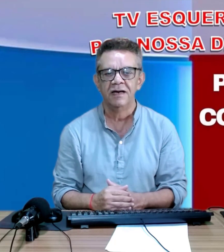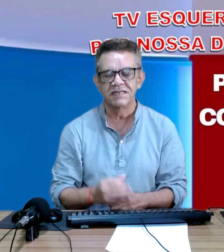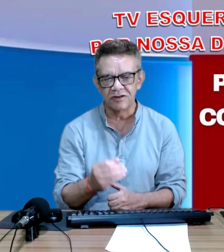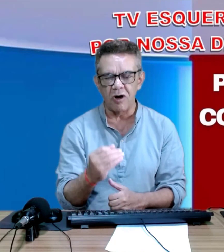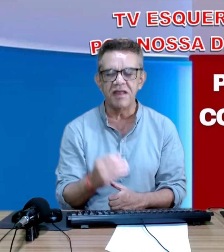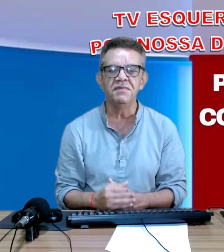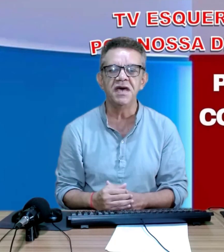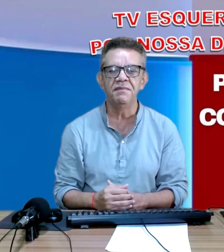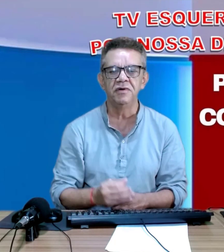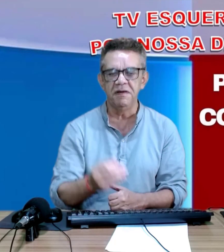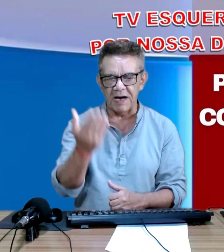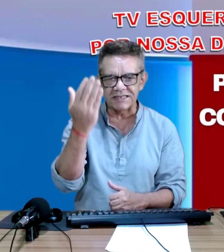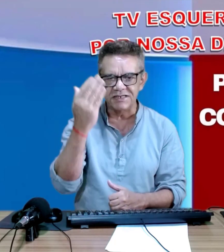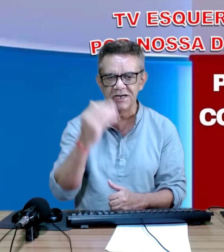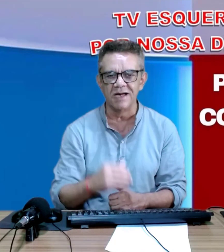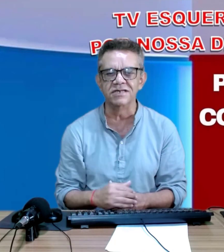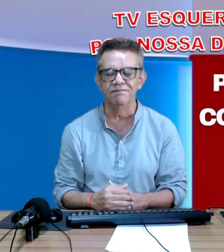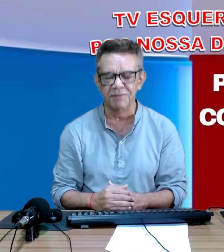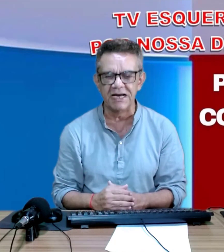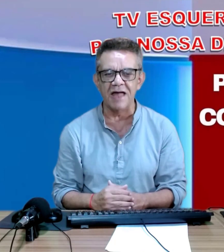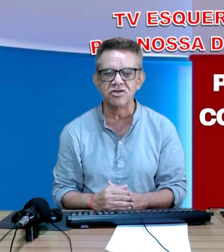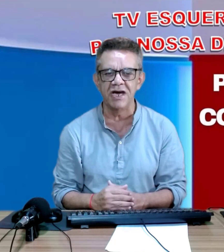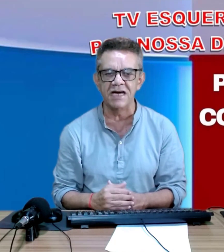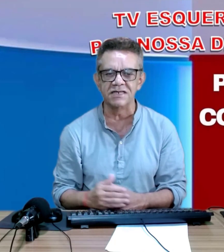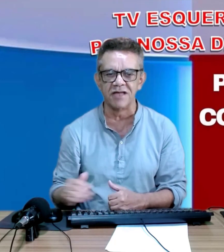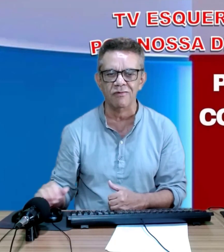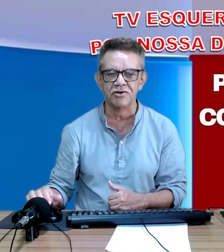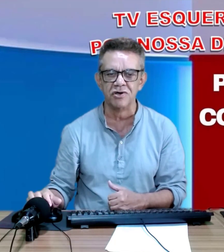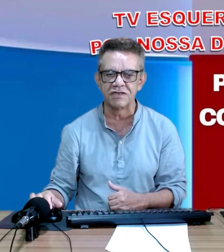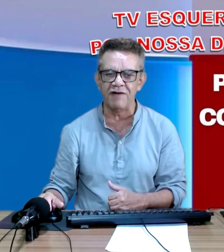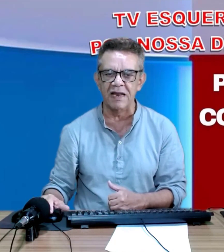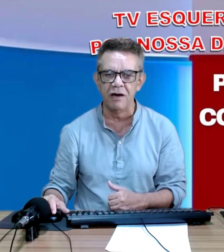like se torna membro e passa adiante obrigado gente tamo junto valeu